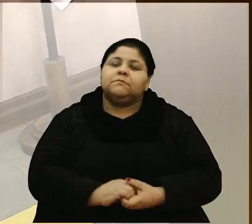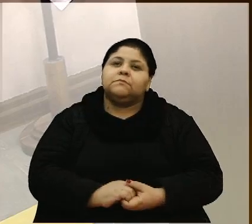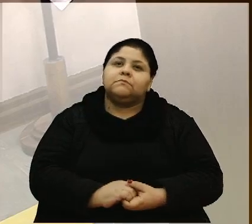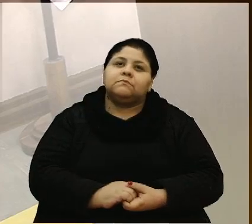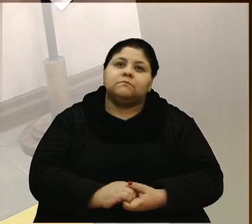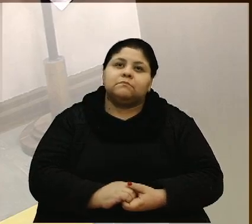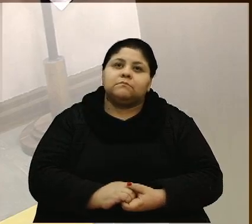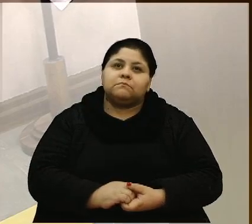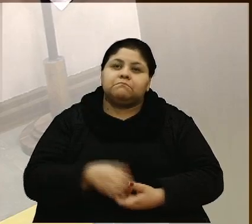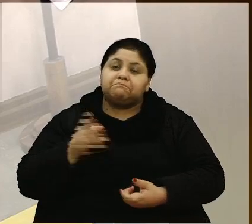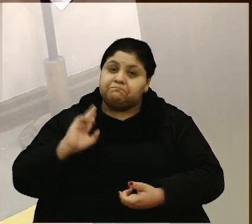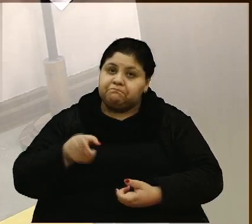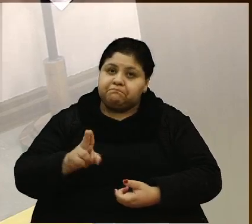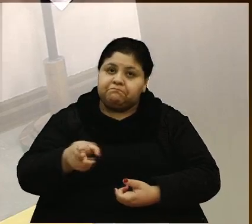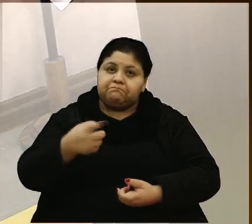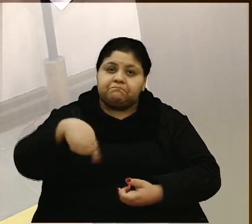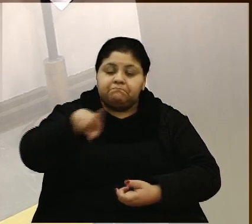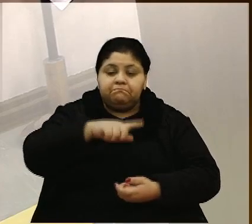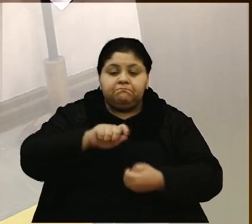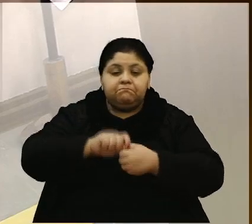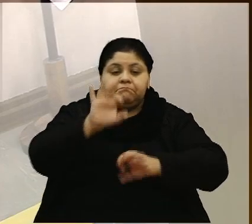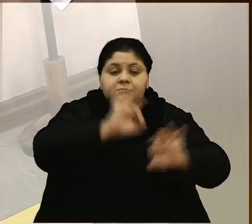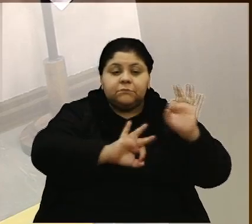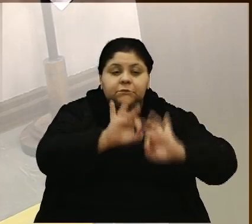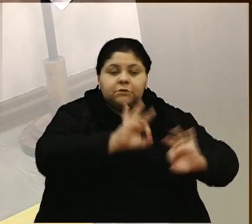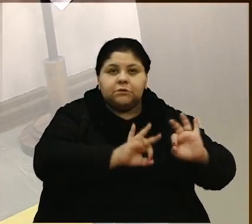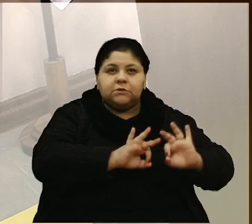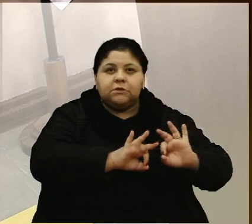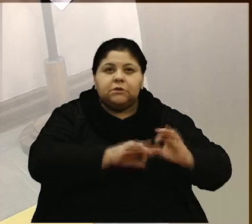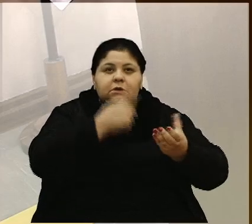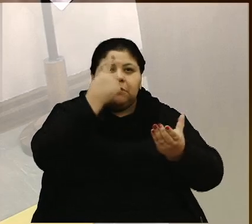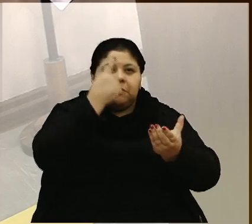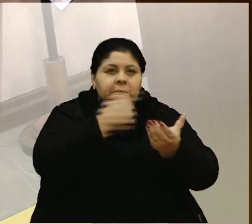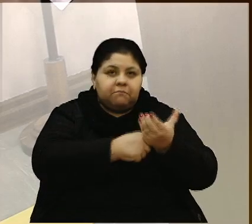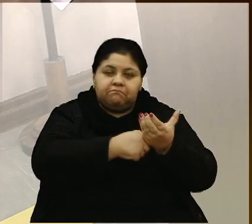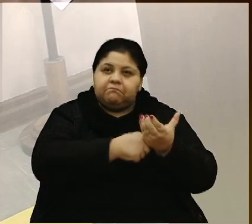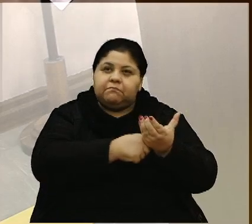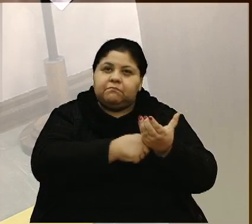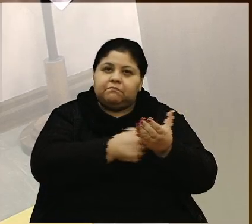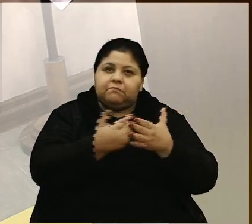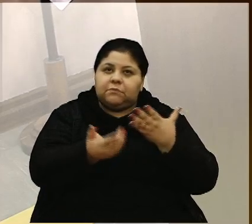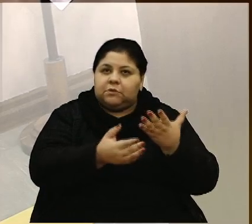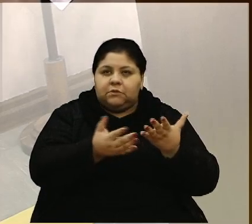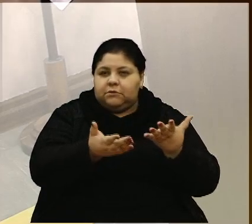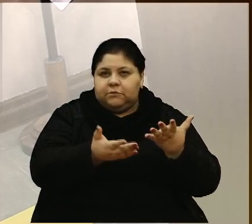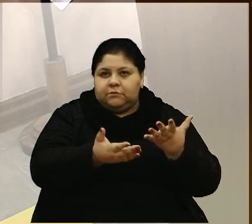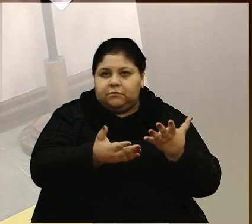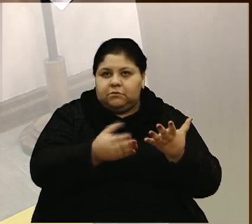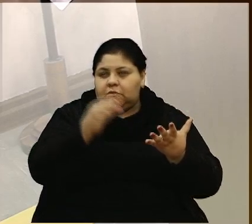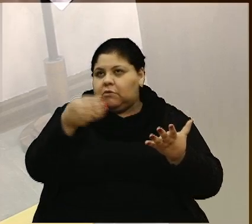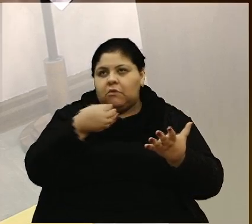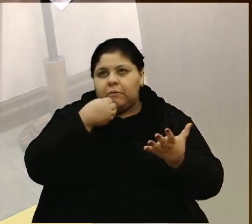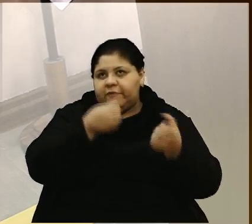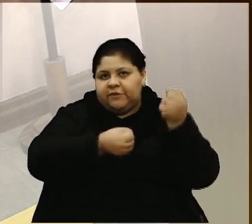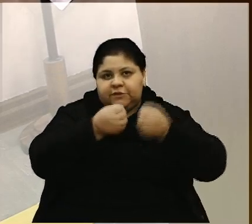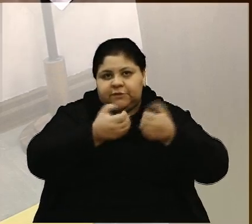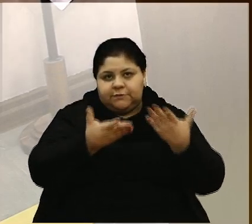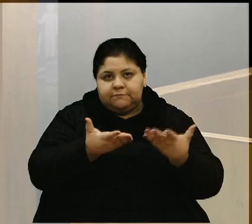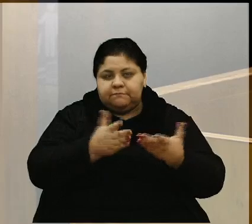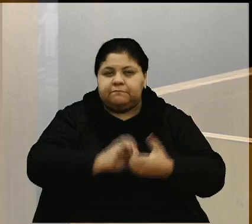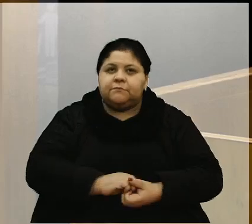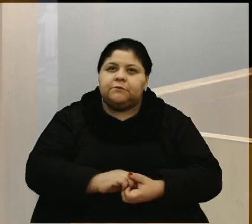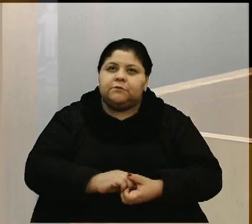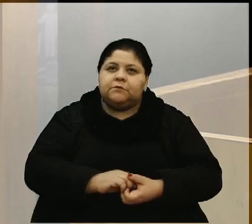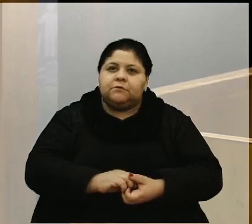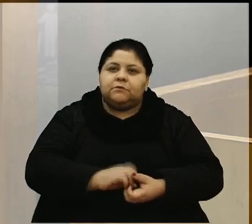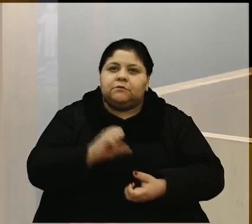Bressan. E é uma sequência, né? Porque a gente organiza a agenda que tu faça uma sequência, né? Meio lógica de trânsito. Então nós viemos lá do São